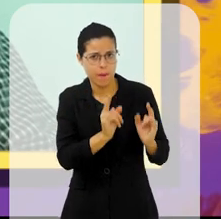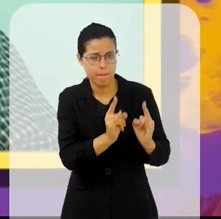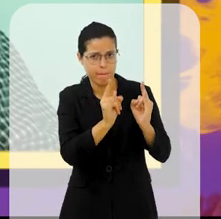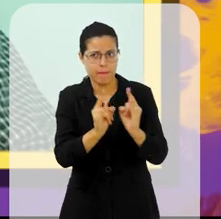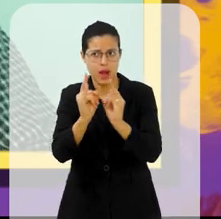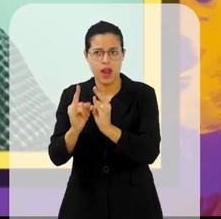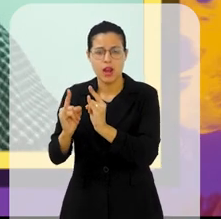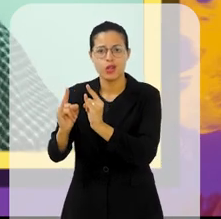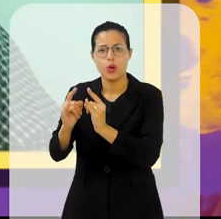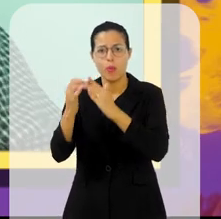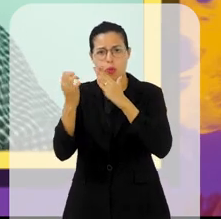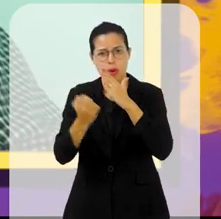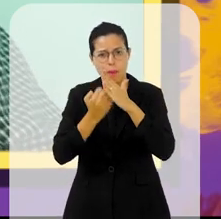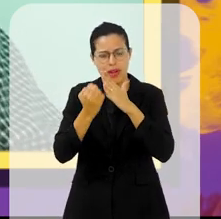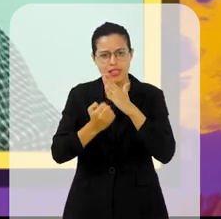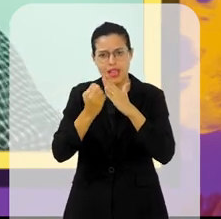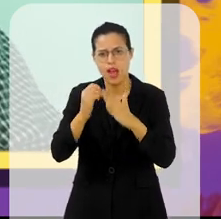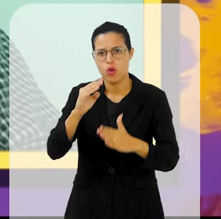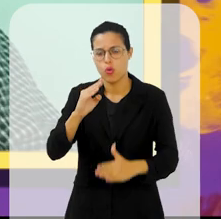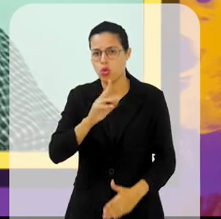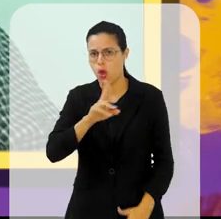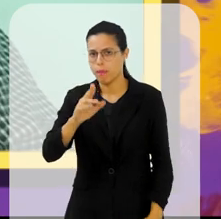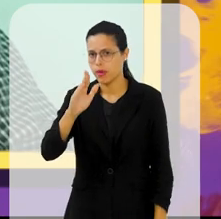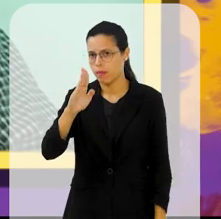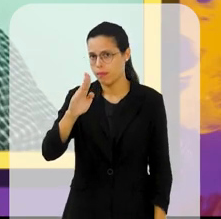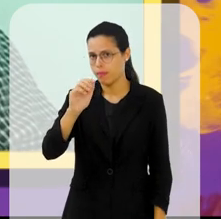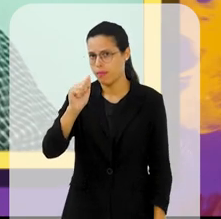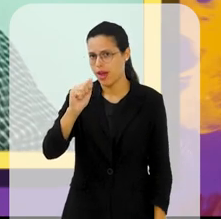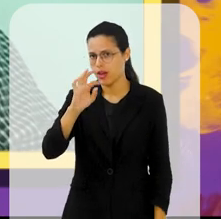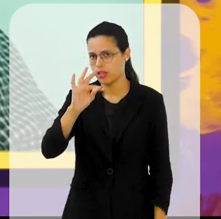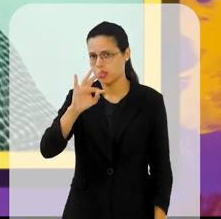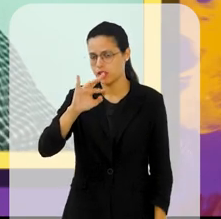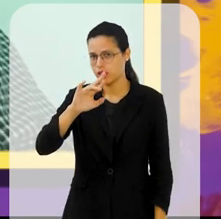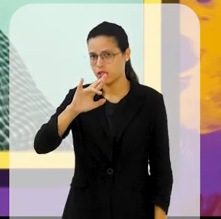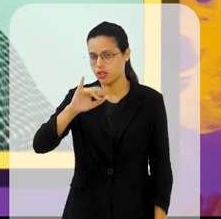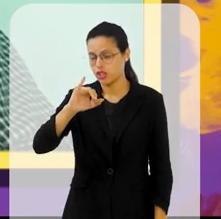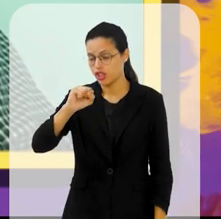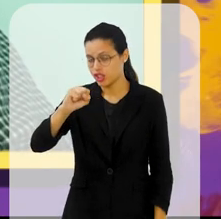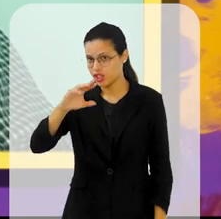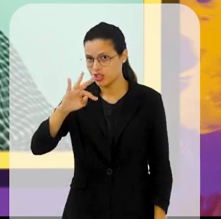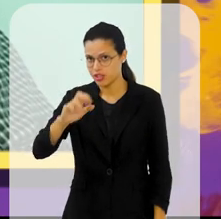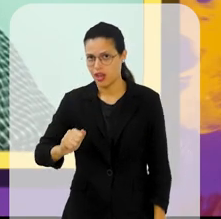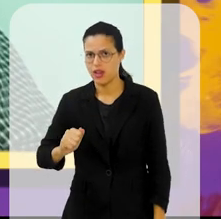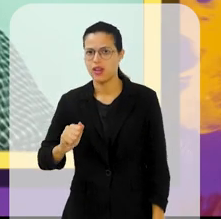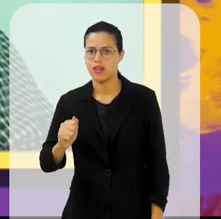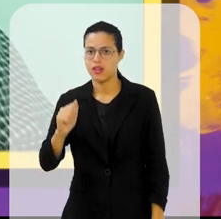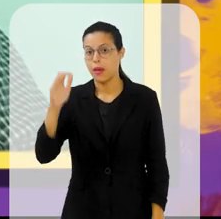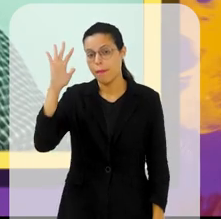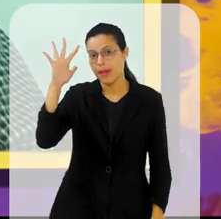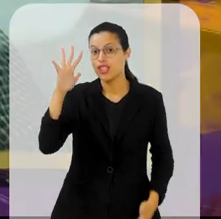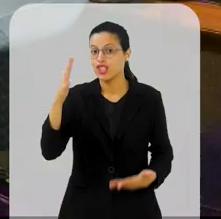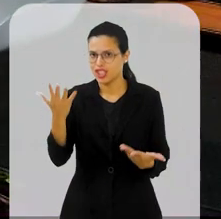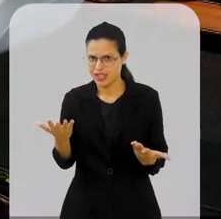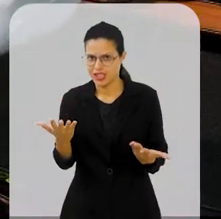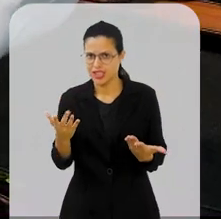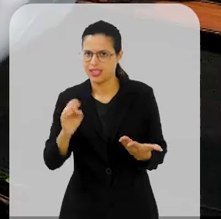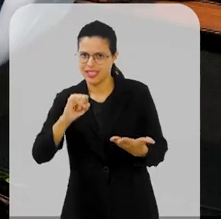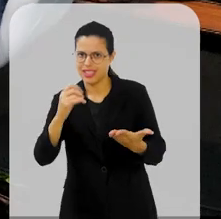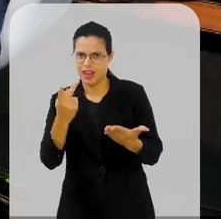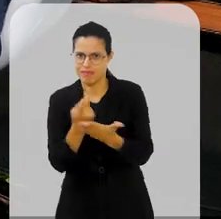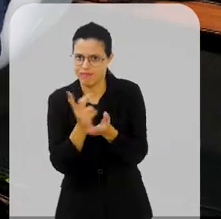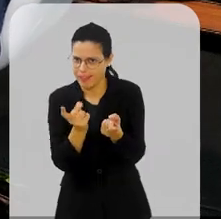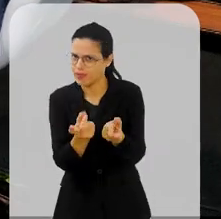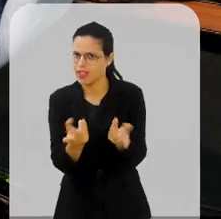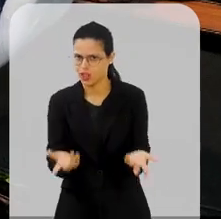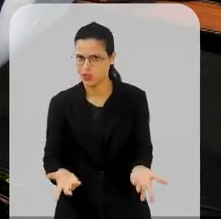prédio, na época, para o empresário Ike Batista. Sim. Imagine só se aquilo tivesse saído do papel, né, Rui? Pois é, é verdade. Ficaria bem